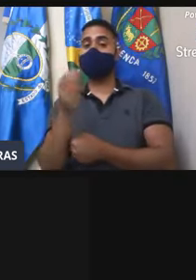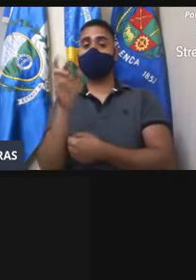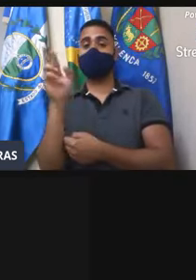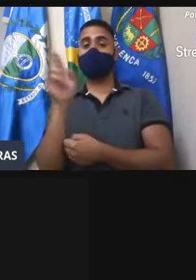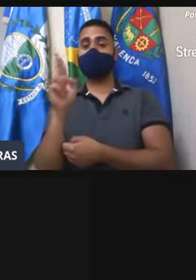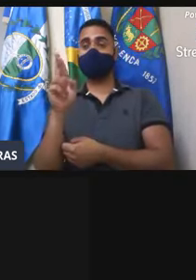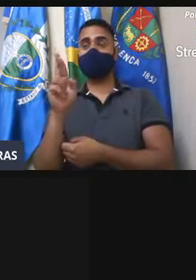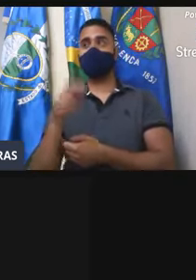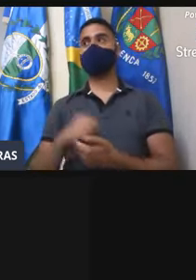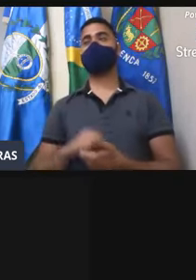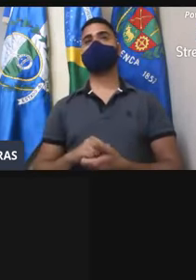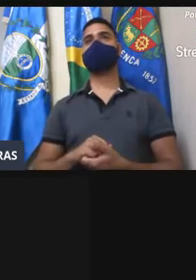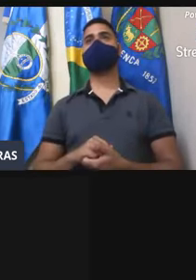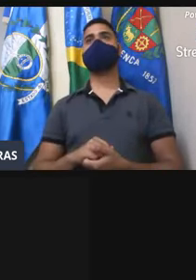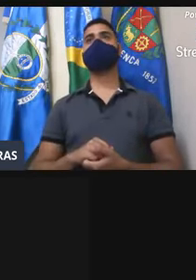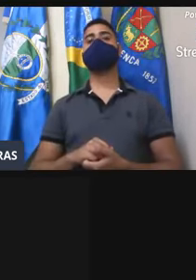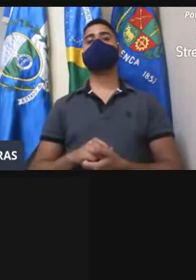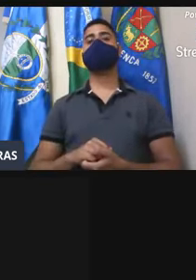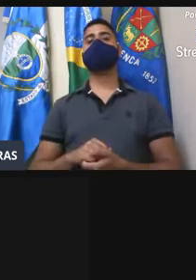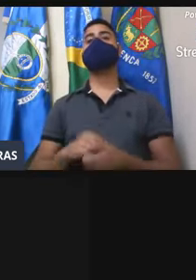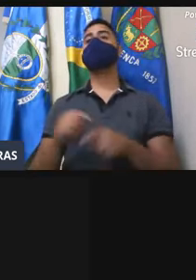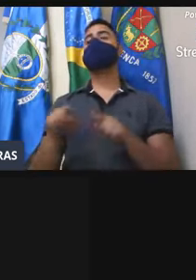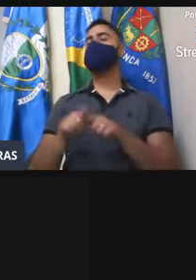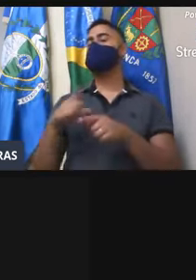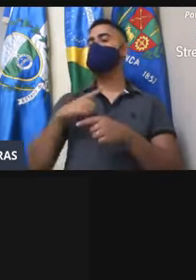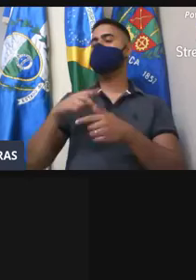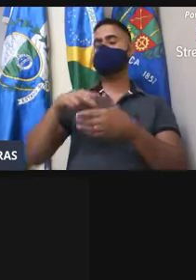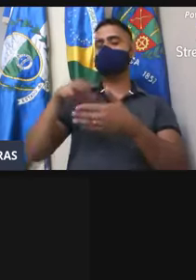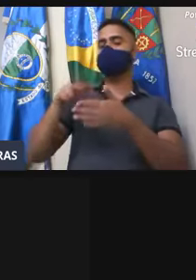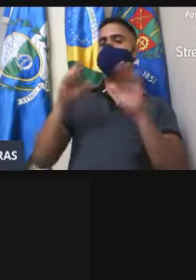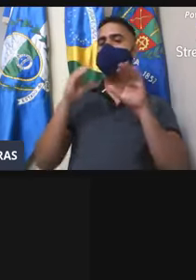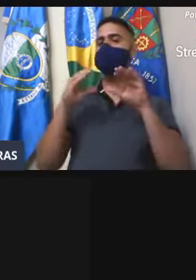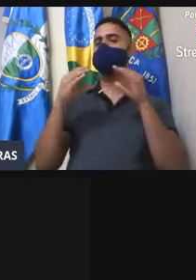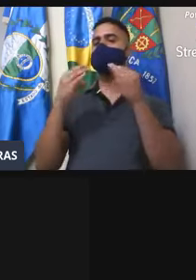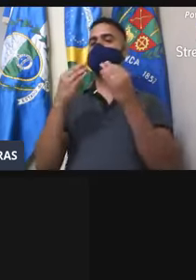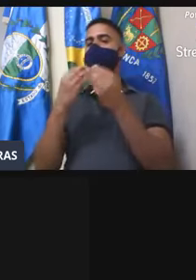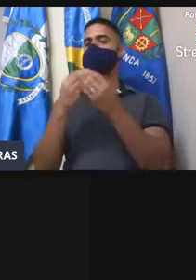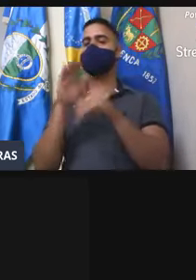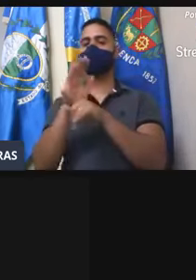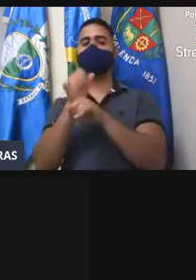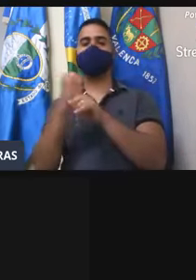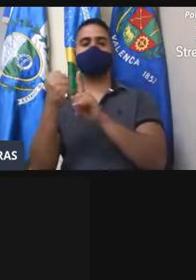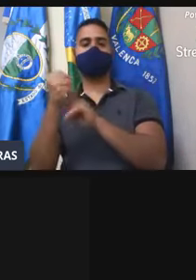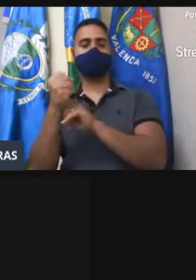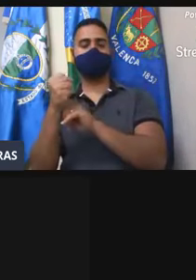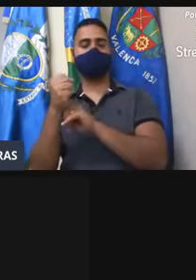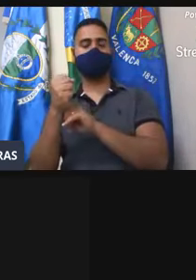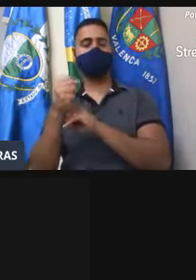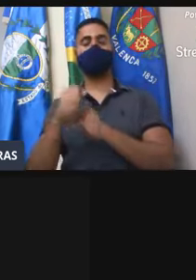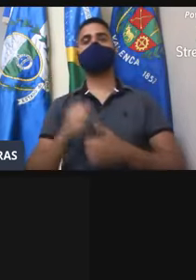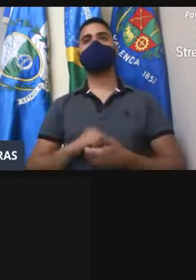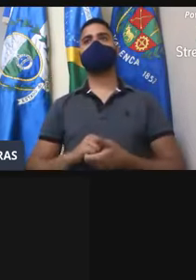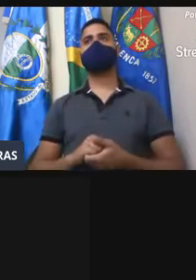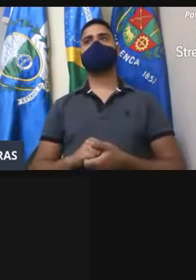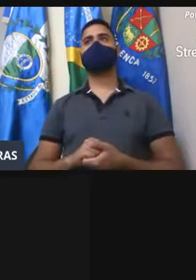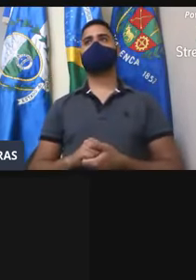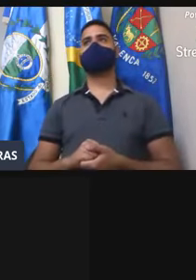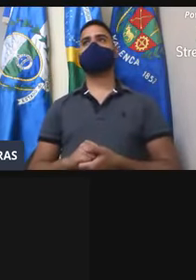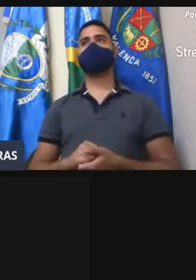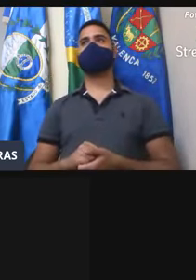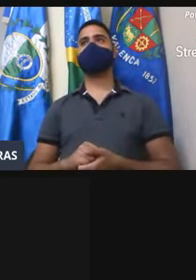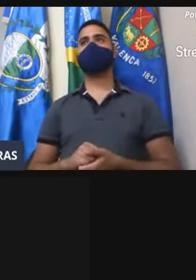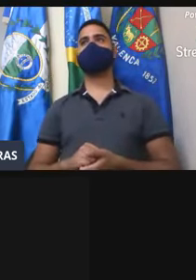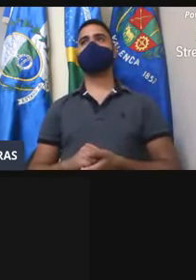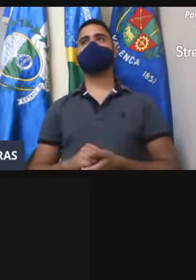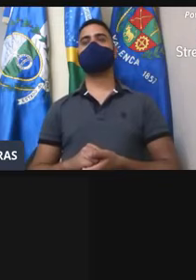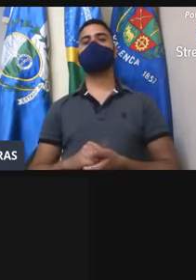R$ 5.016,72, que ainda vai passar pela apreciação do Conselho Municipal de Assistência Social.